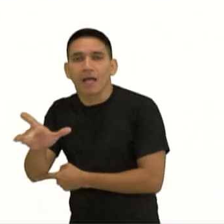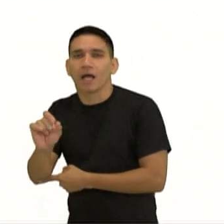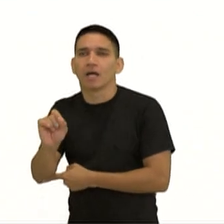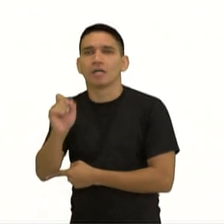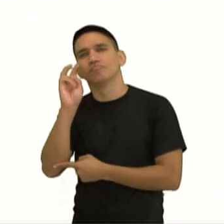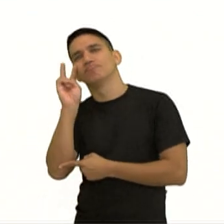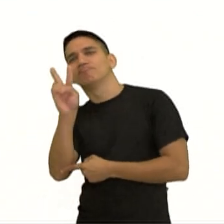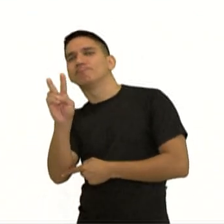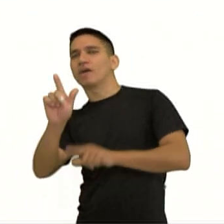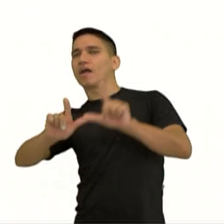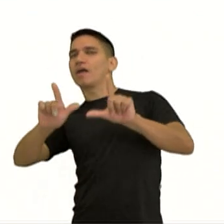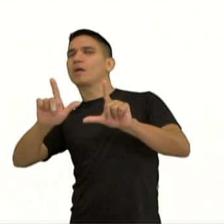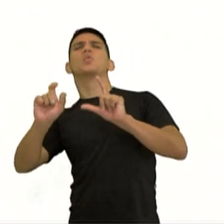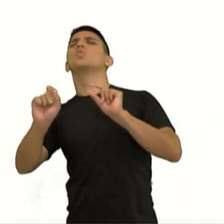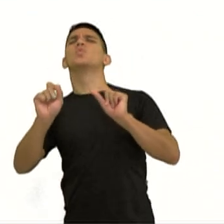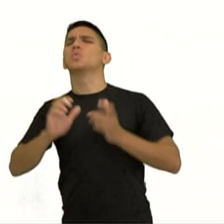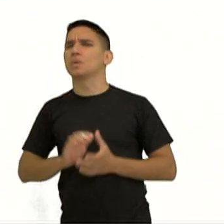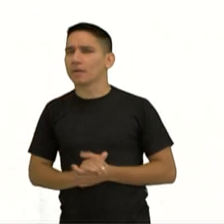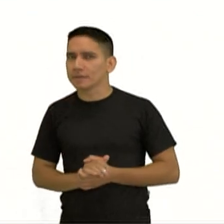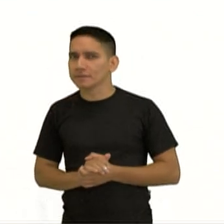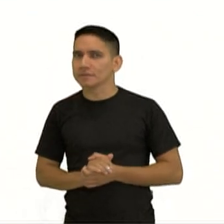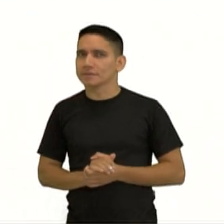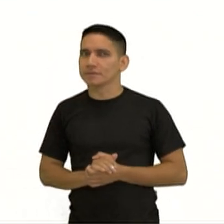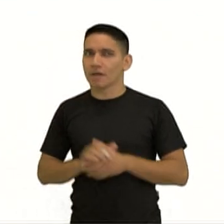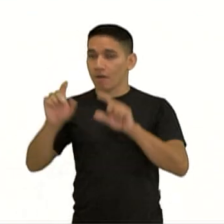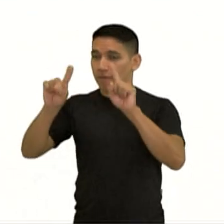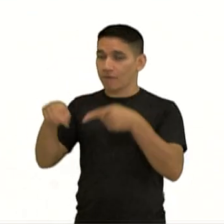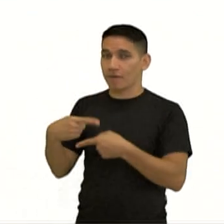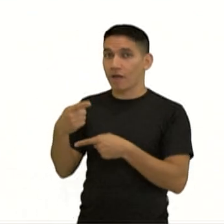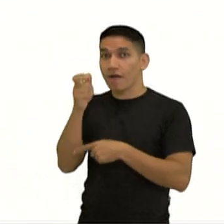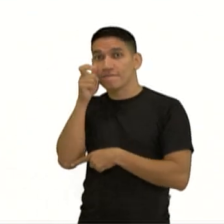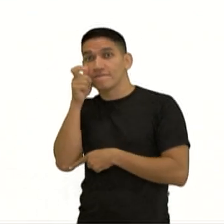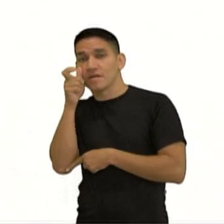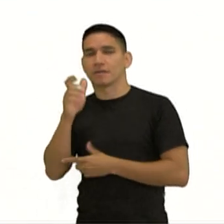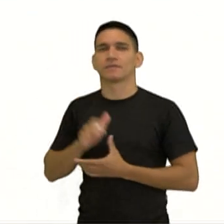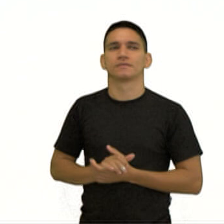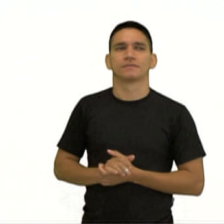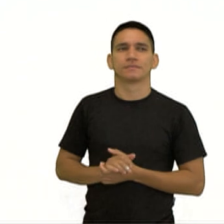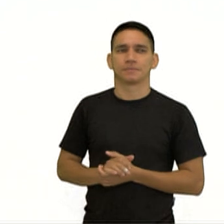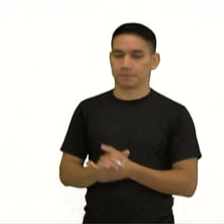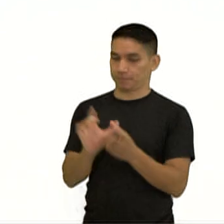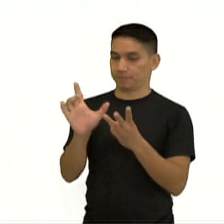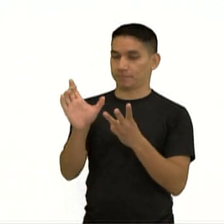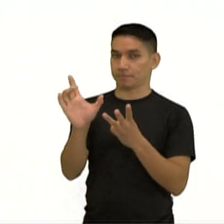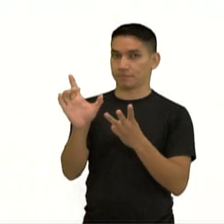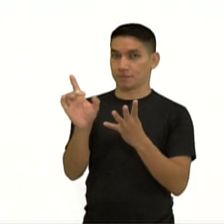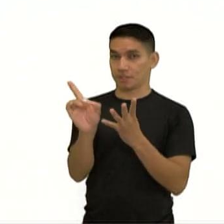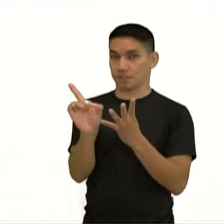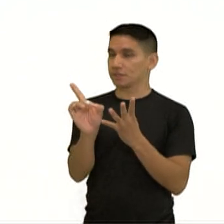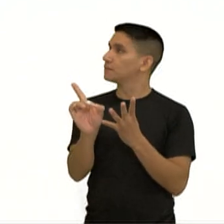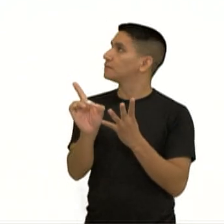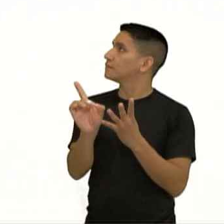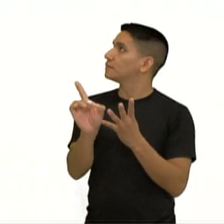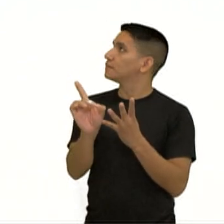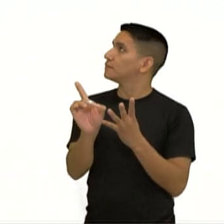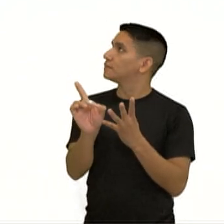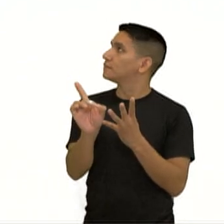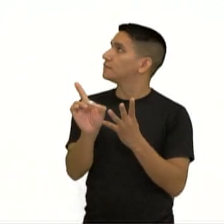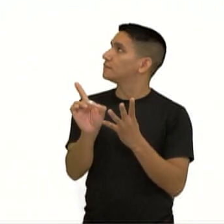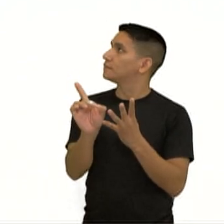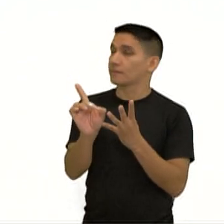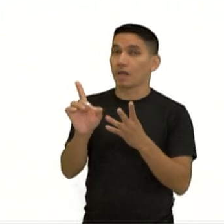na sala. Então, nós temos entre parênteses o verbo watch. Lucy, the dishes. Lucy, os pratos. O